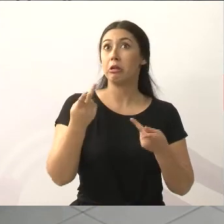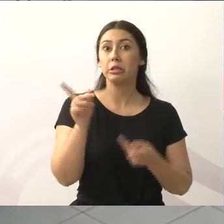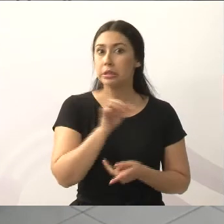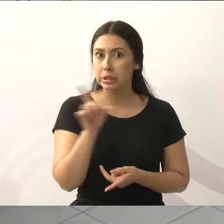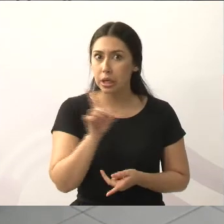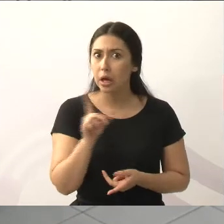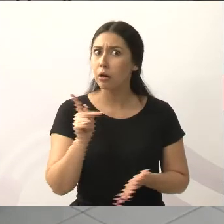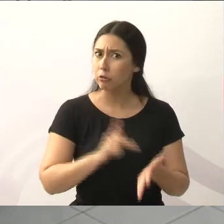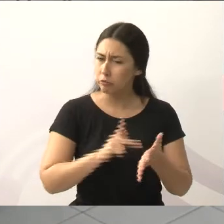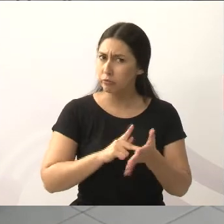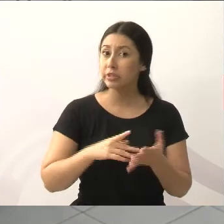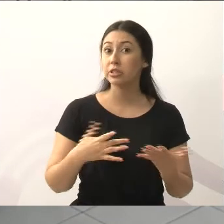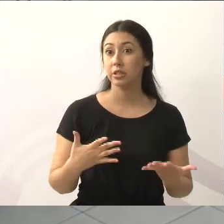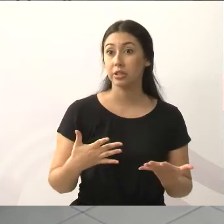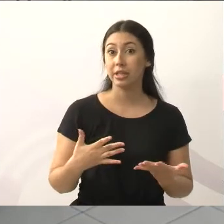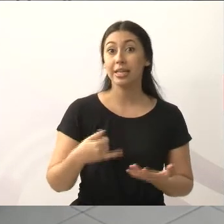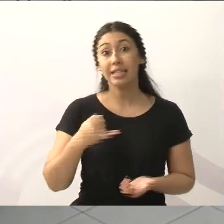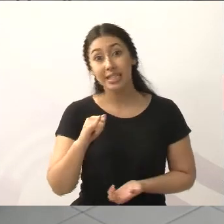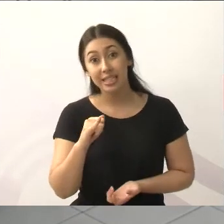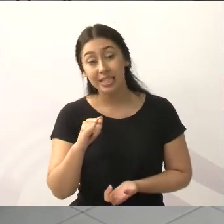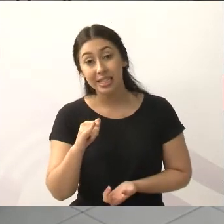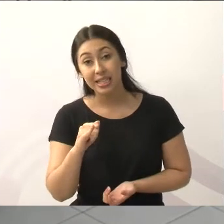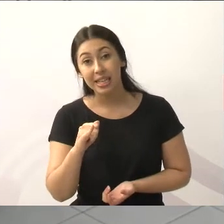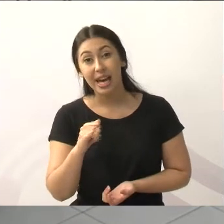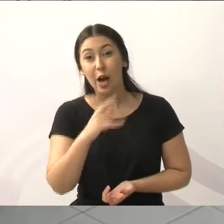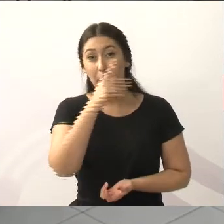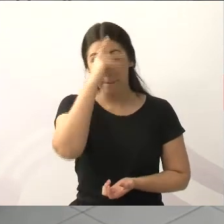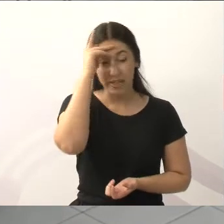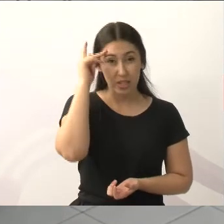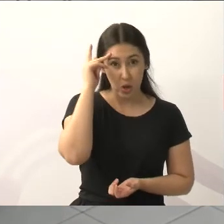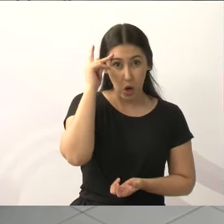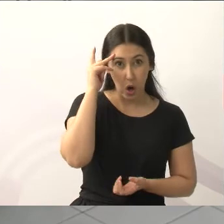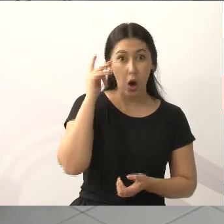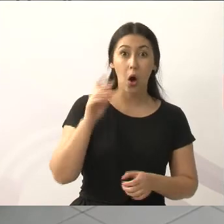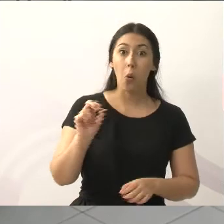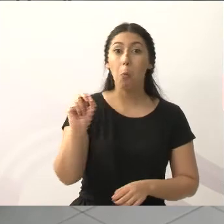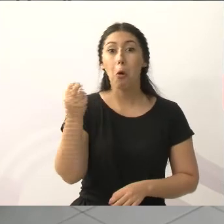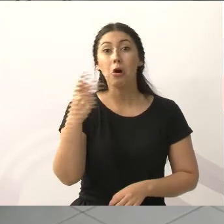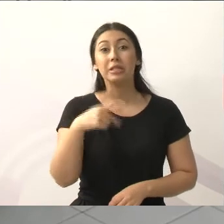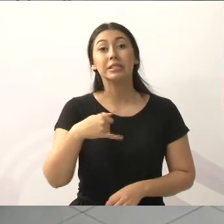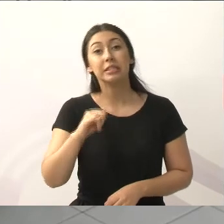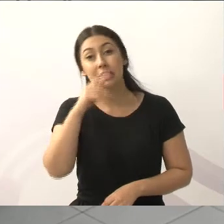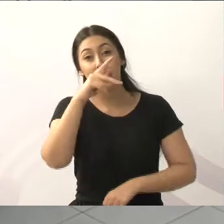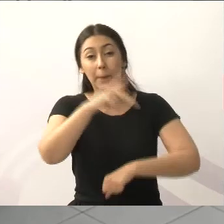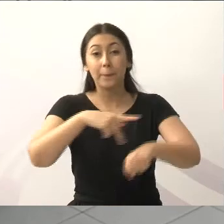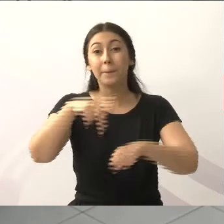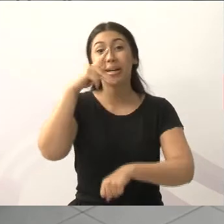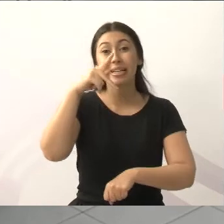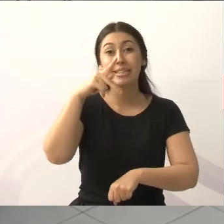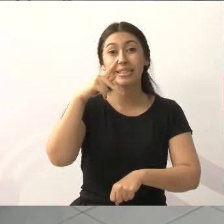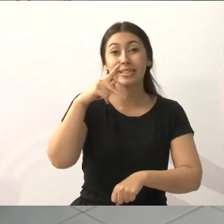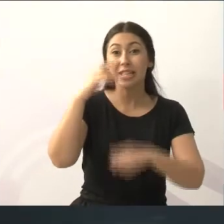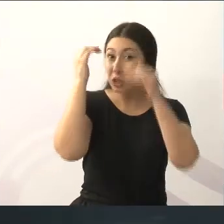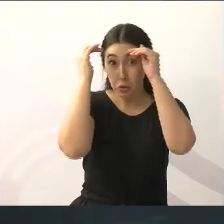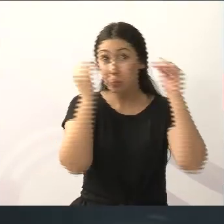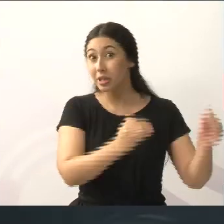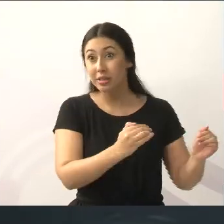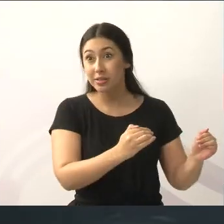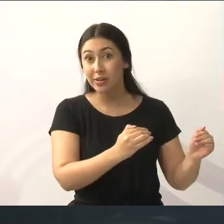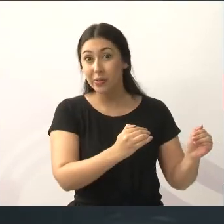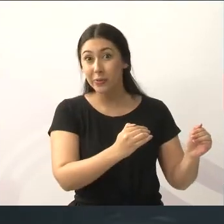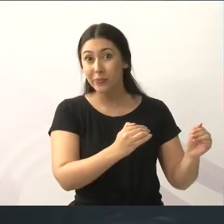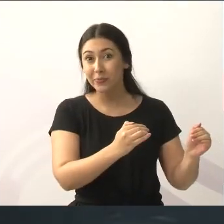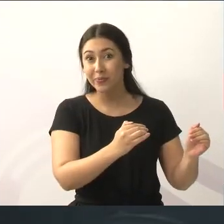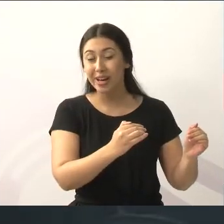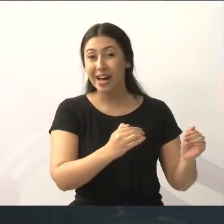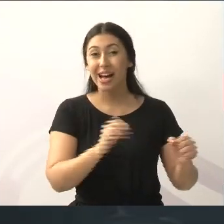Quem fez ao contrário, falou, não vamos fazer isolamento social, teve que parar por muito mais tempo. Vamos pegar